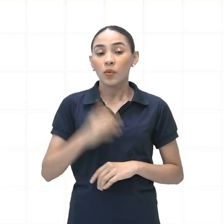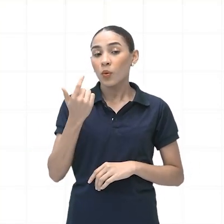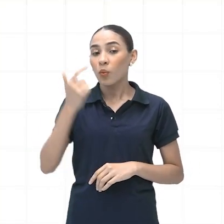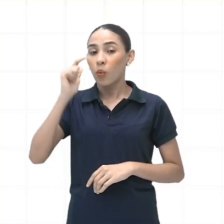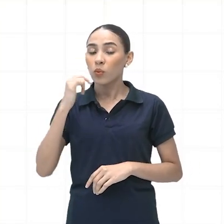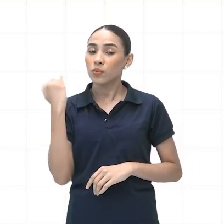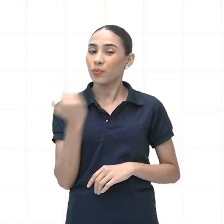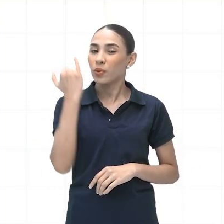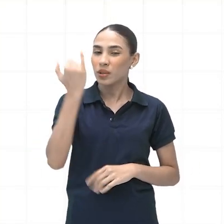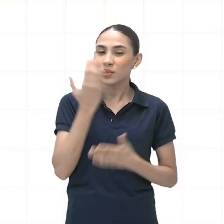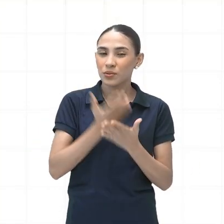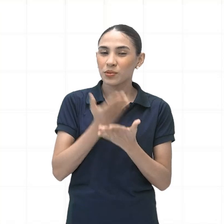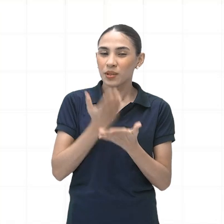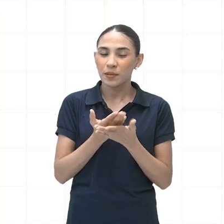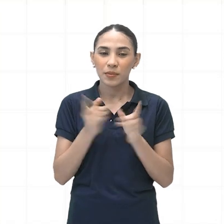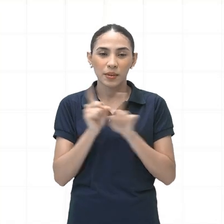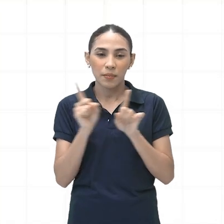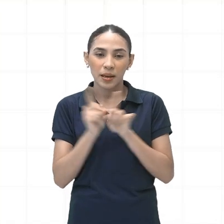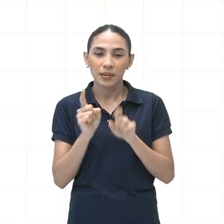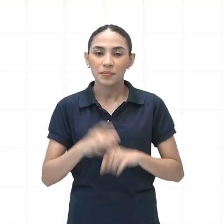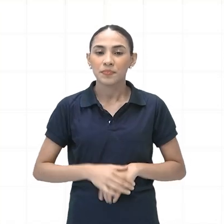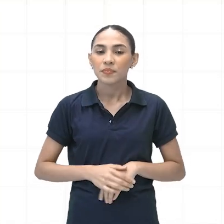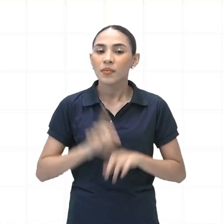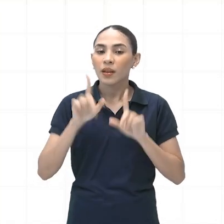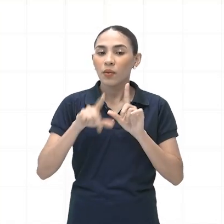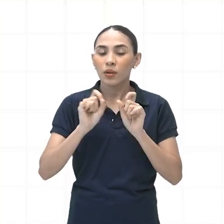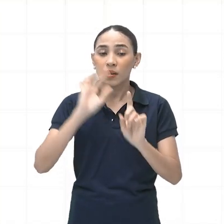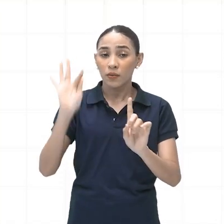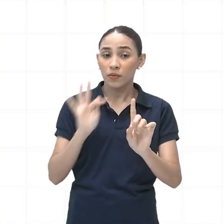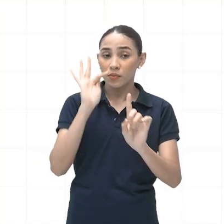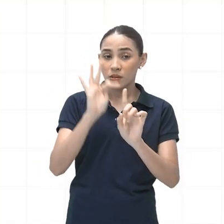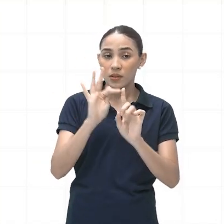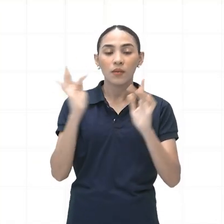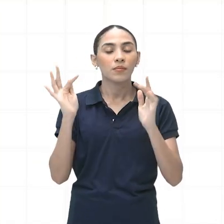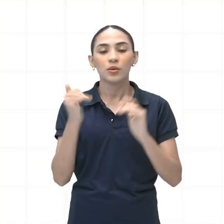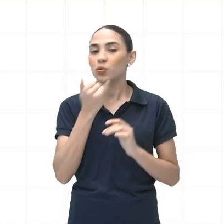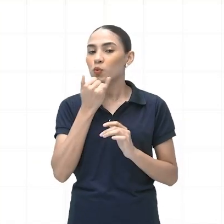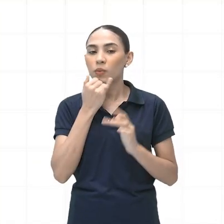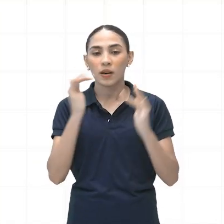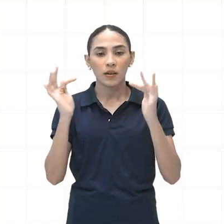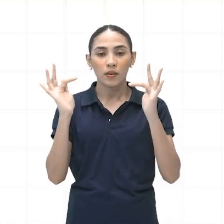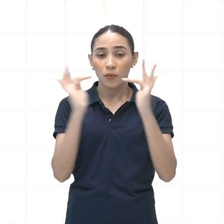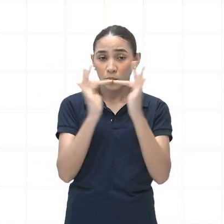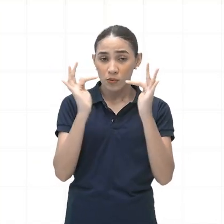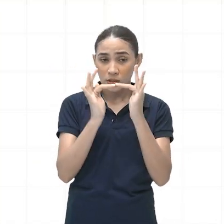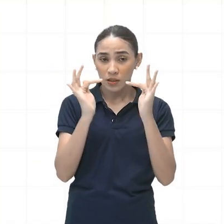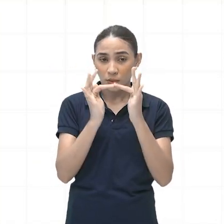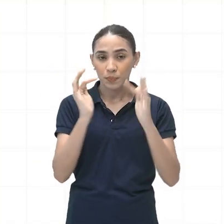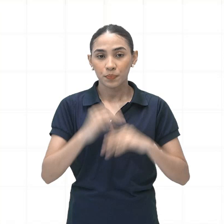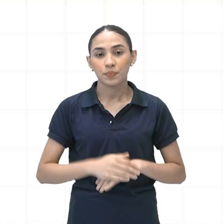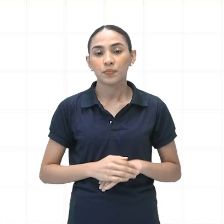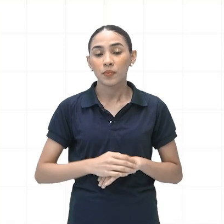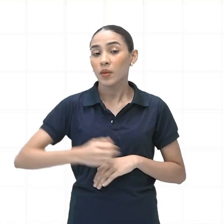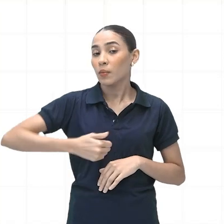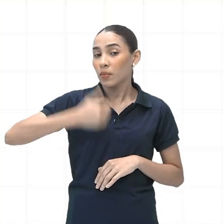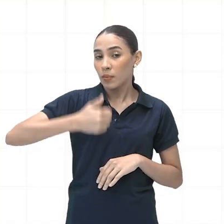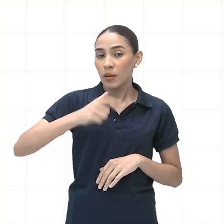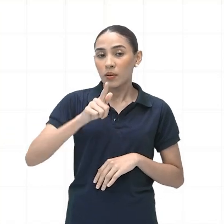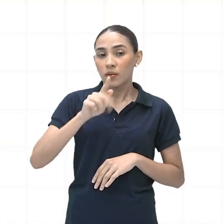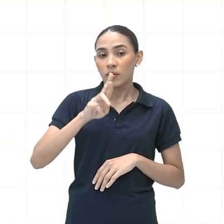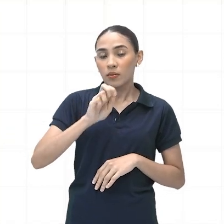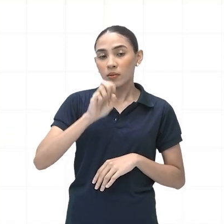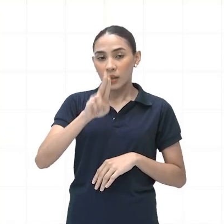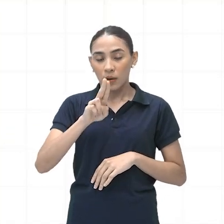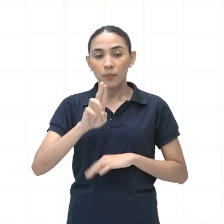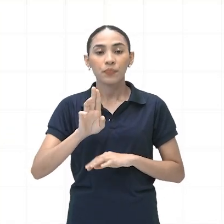Outro ponto também que estudamos nessa unidade foram as funções, principalmente uma função chamada função do primeiro grau, que